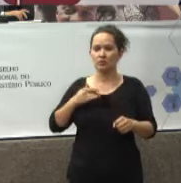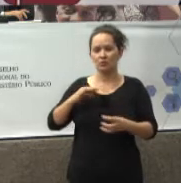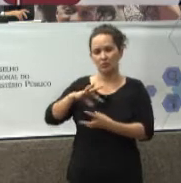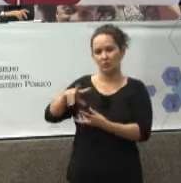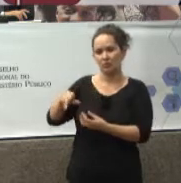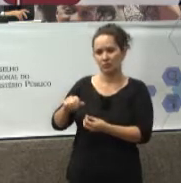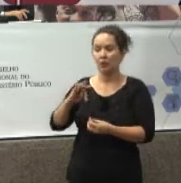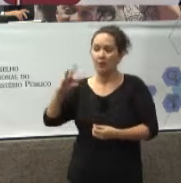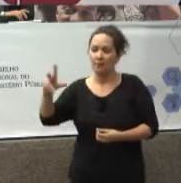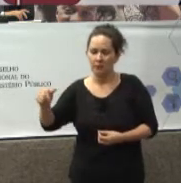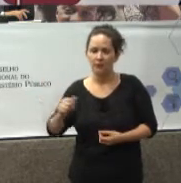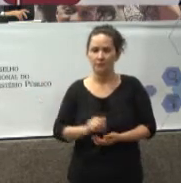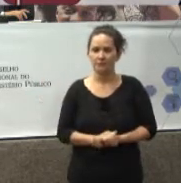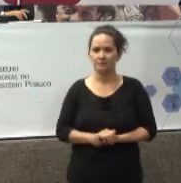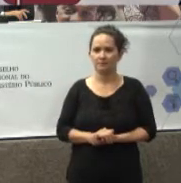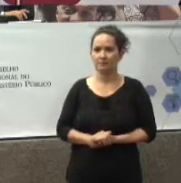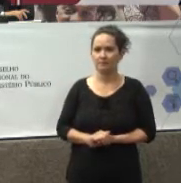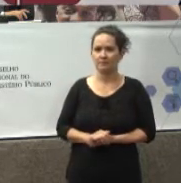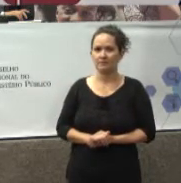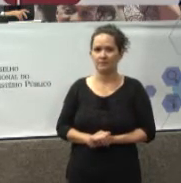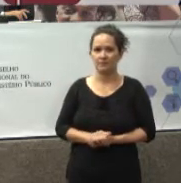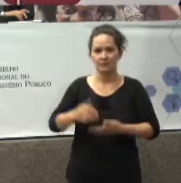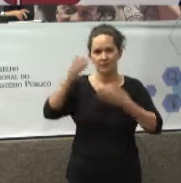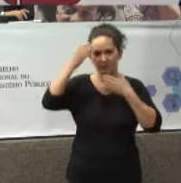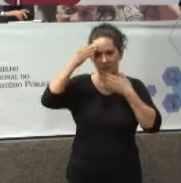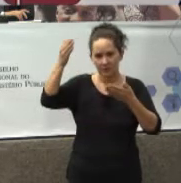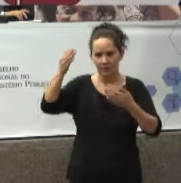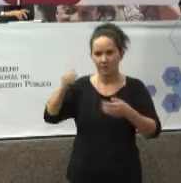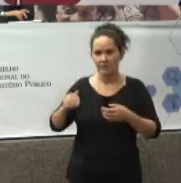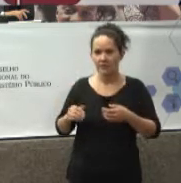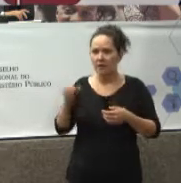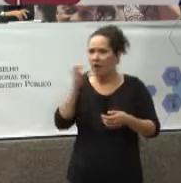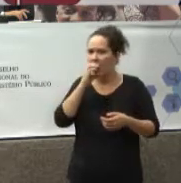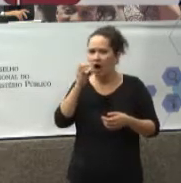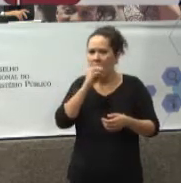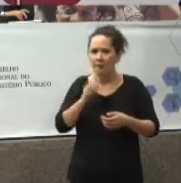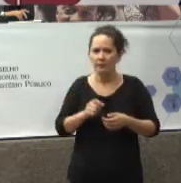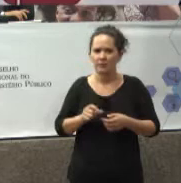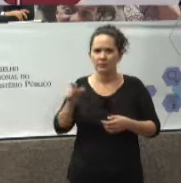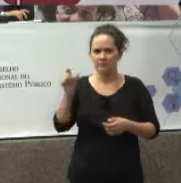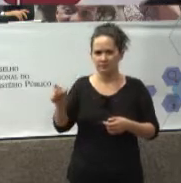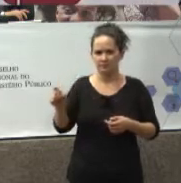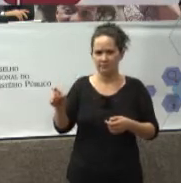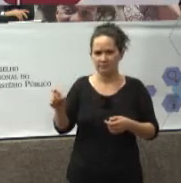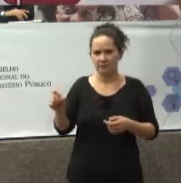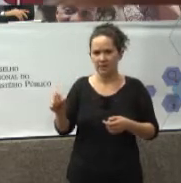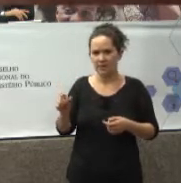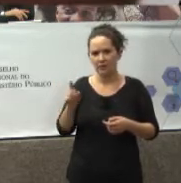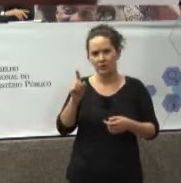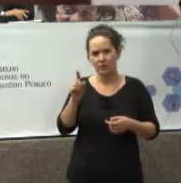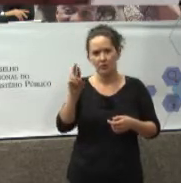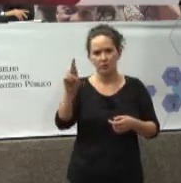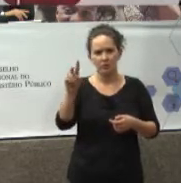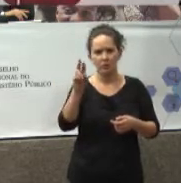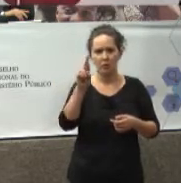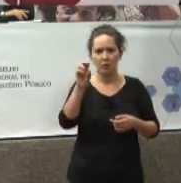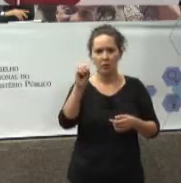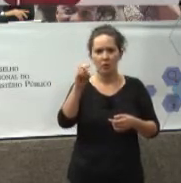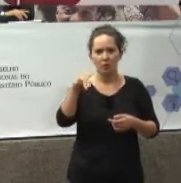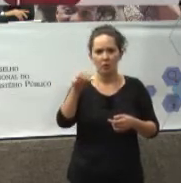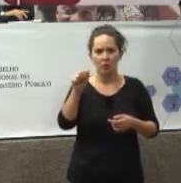todo agradeço a senhora e já passa imediatamente é produtor rodrigo